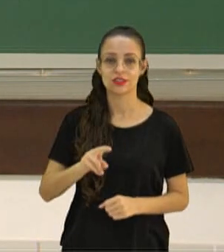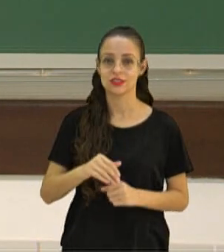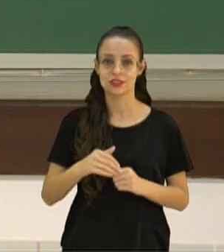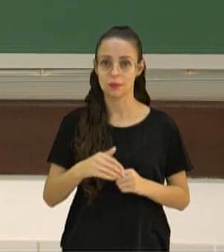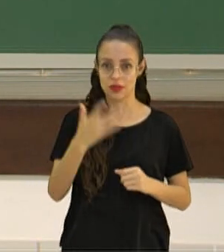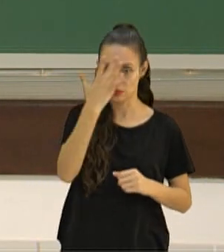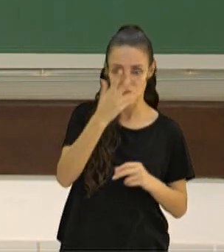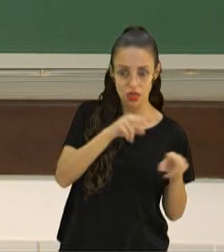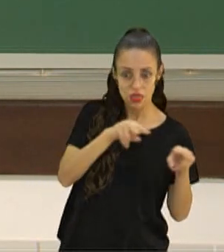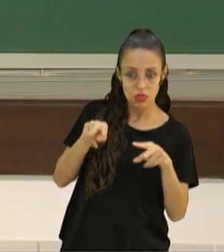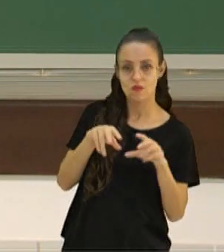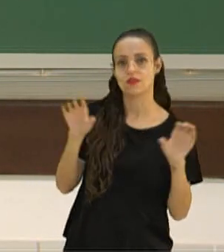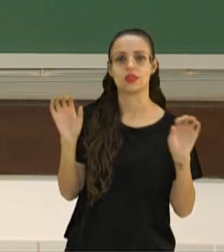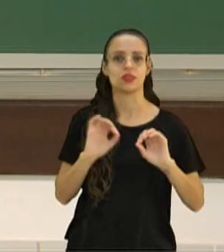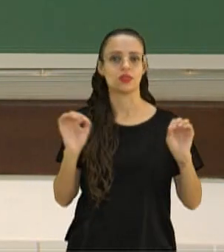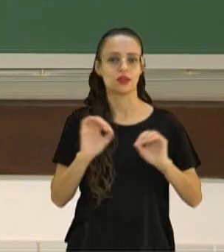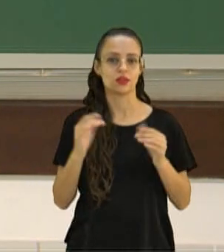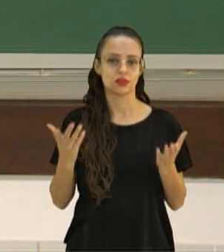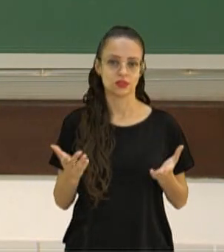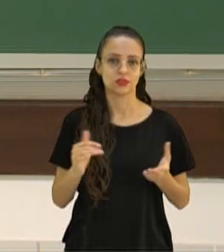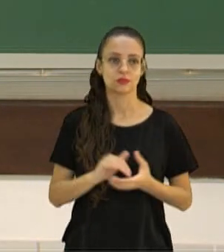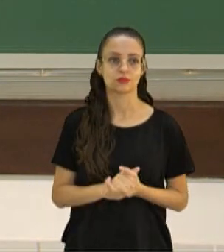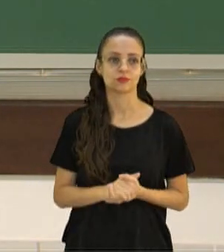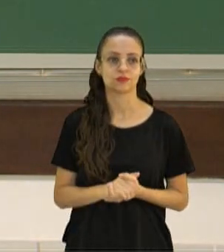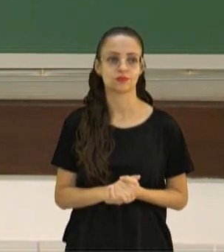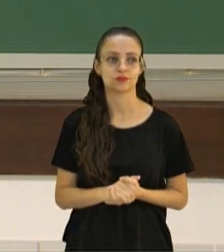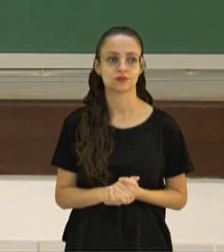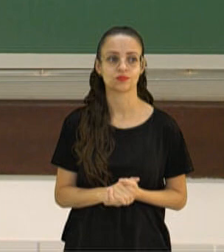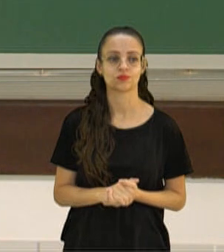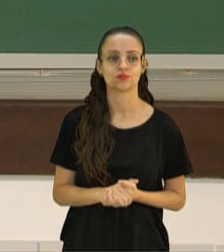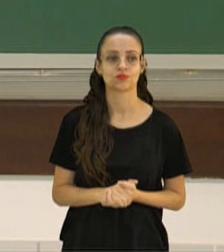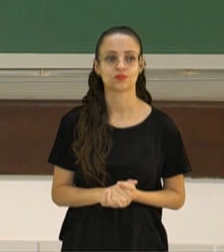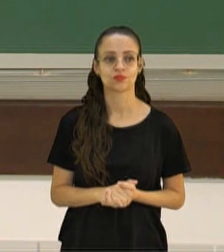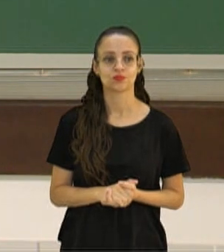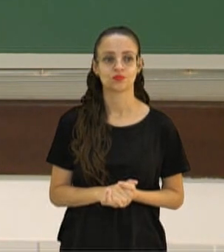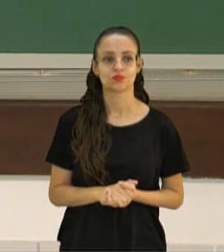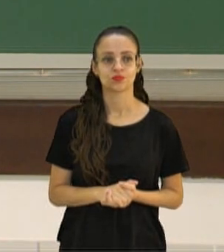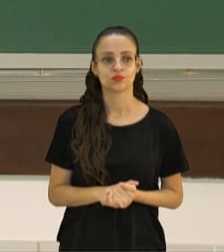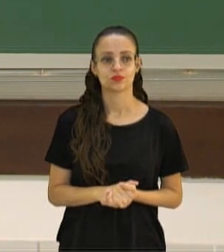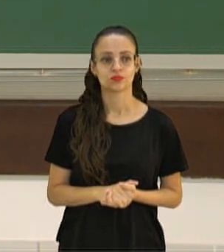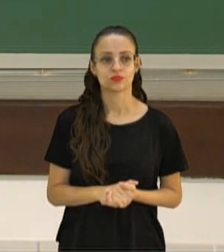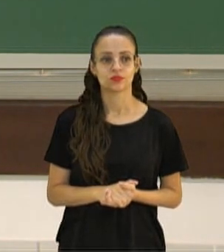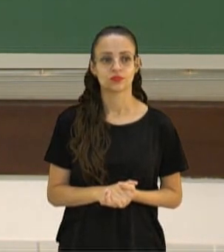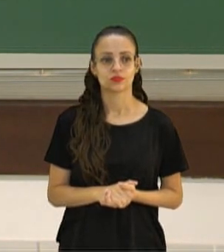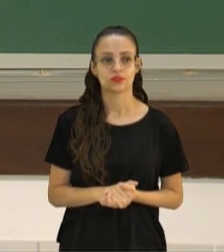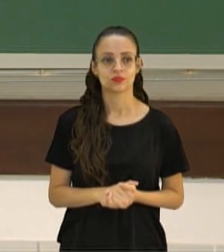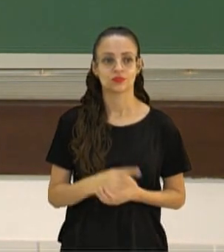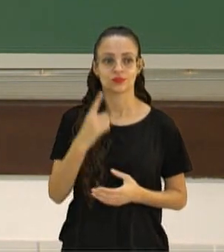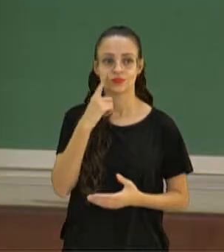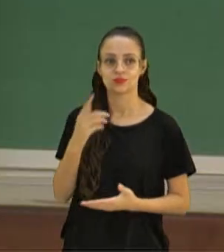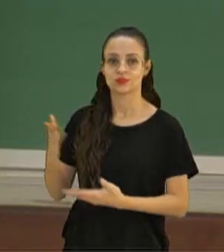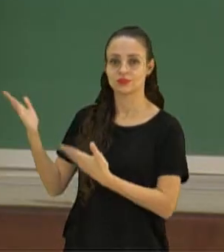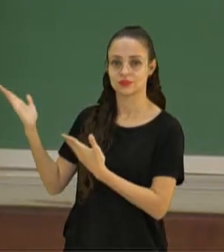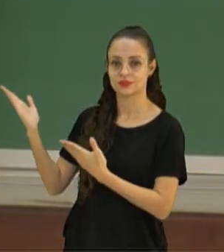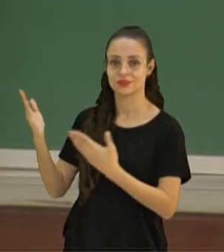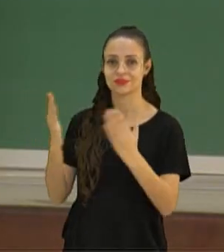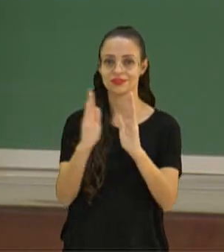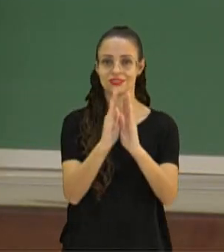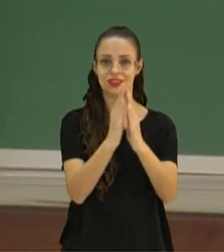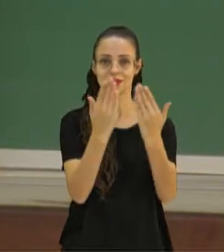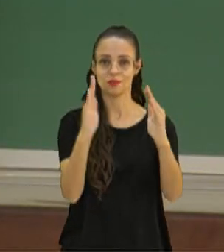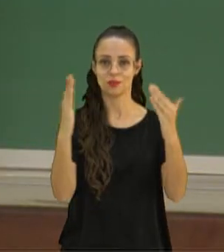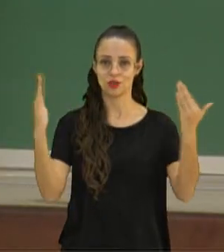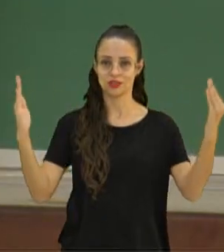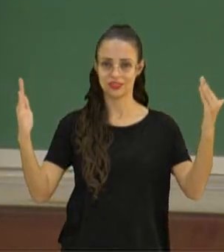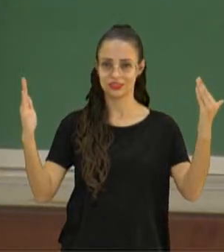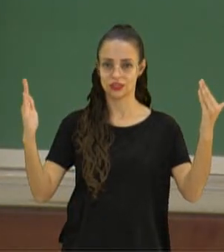visual aos jogadores, de como está ocorrendo aquela situação. Então, essa daqui é a proteção que o